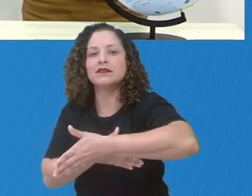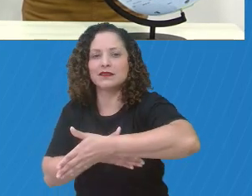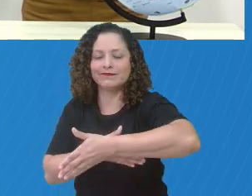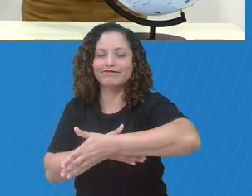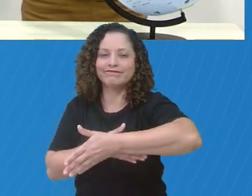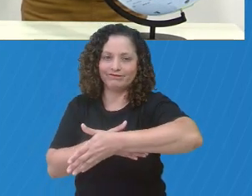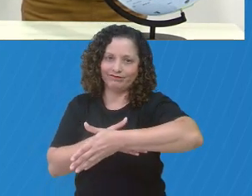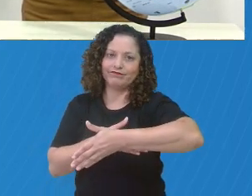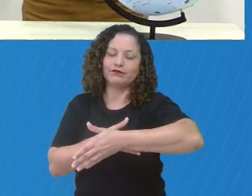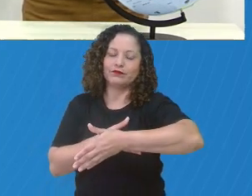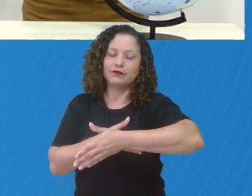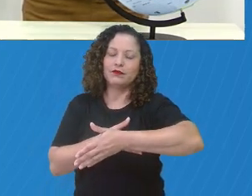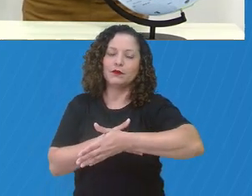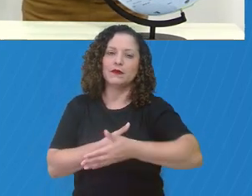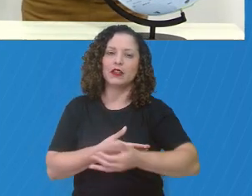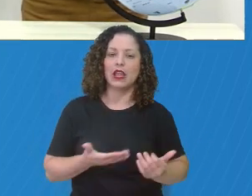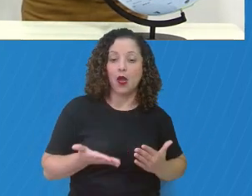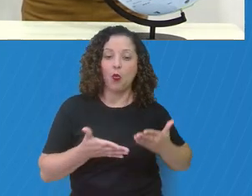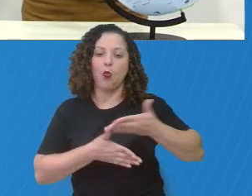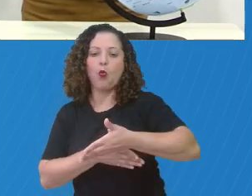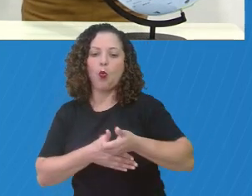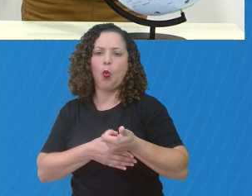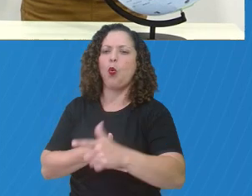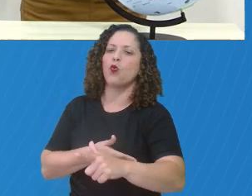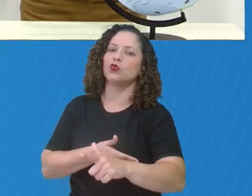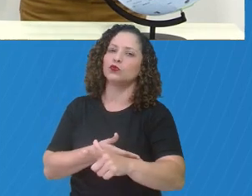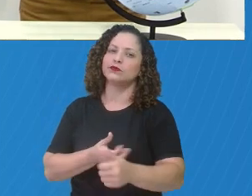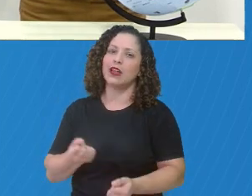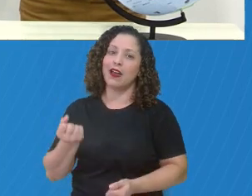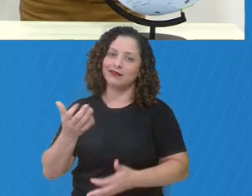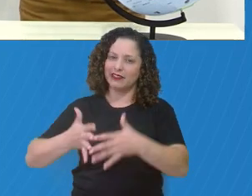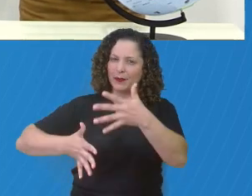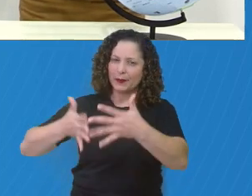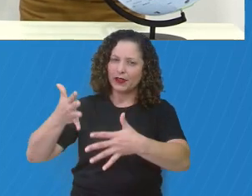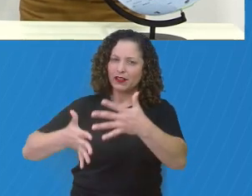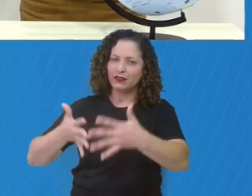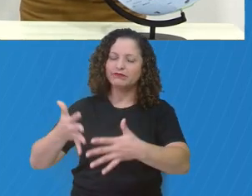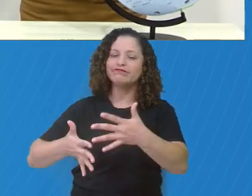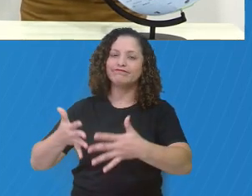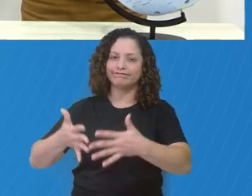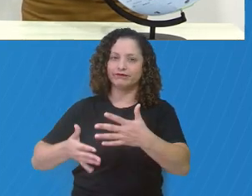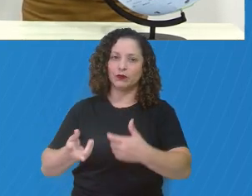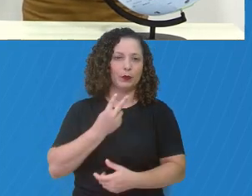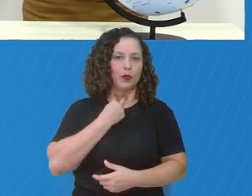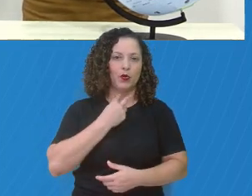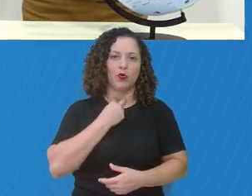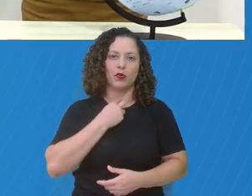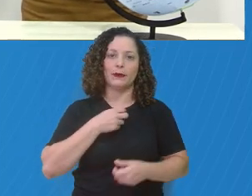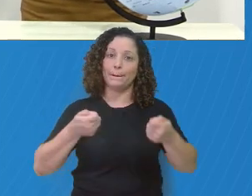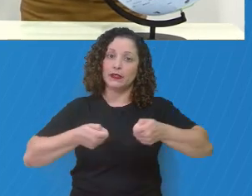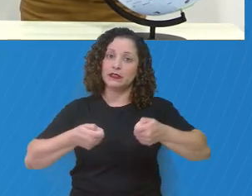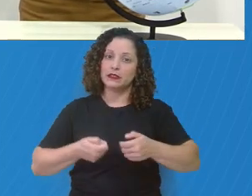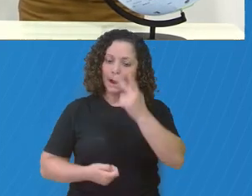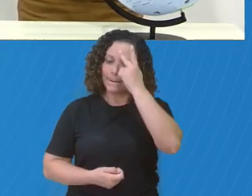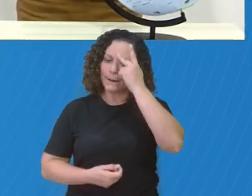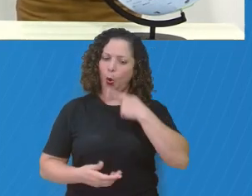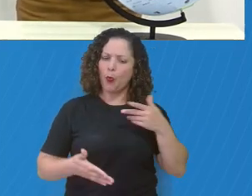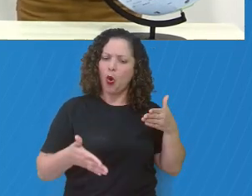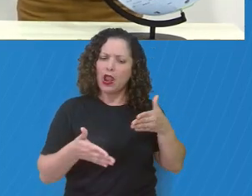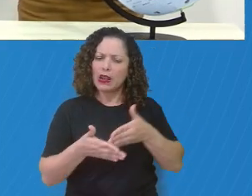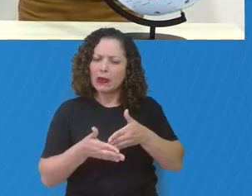gente entra, né, no limite do outro, a gente está ultrapassando essas barreiras. A gente não pode, a gente tem que saber qual